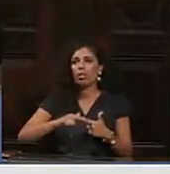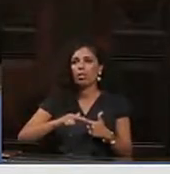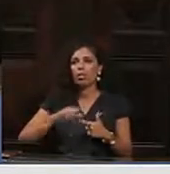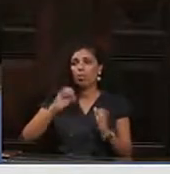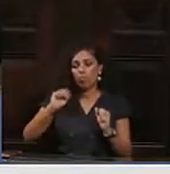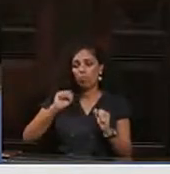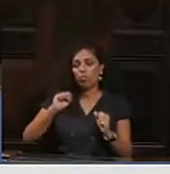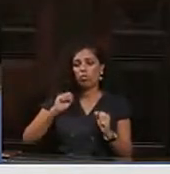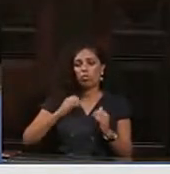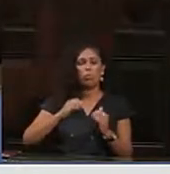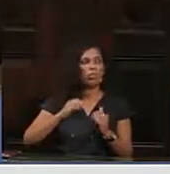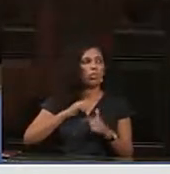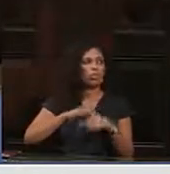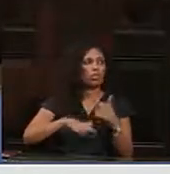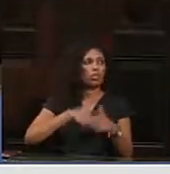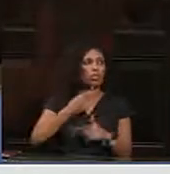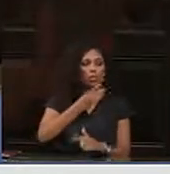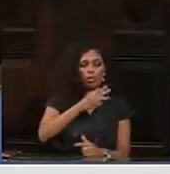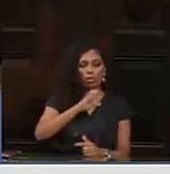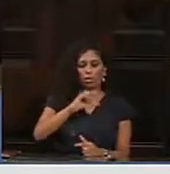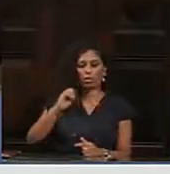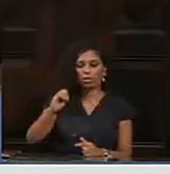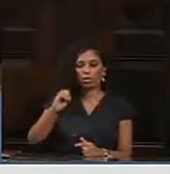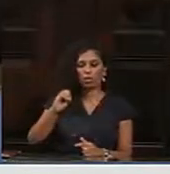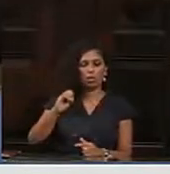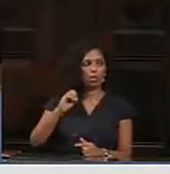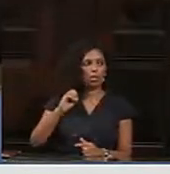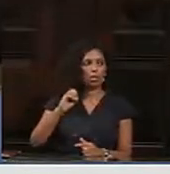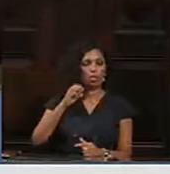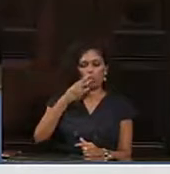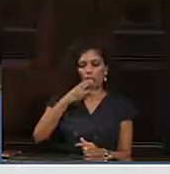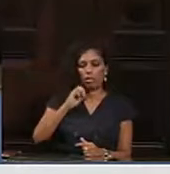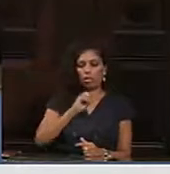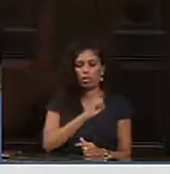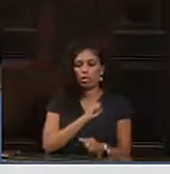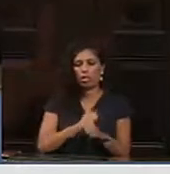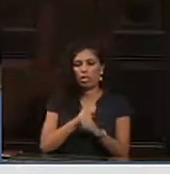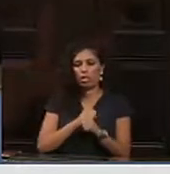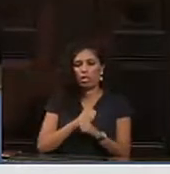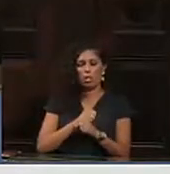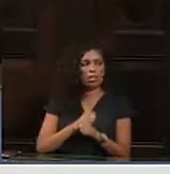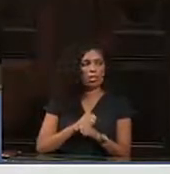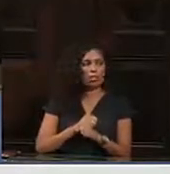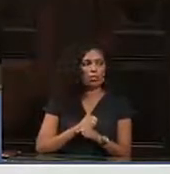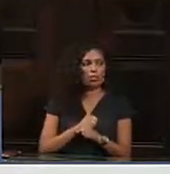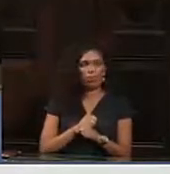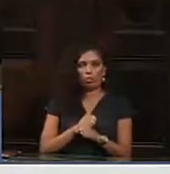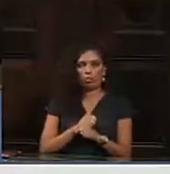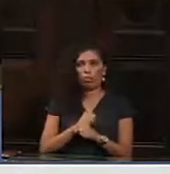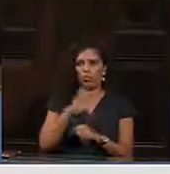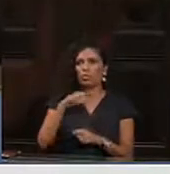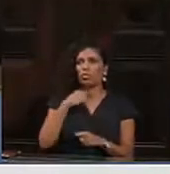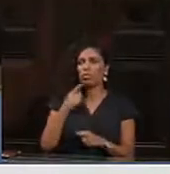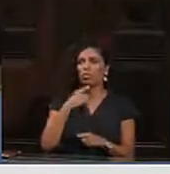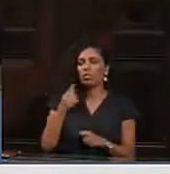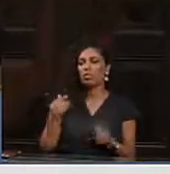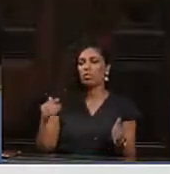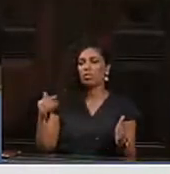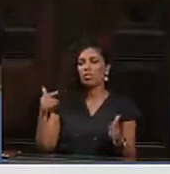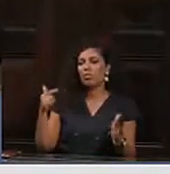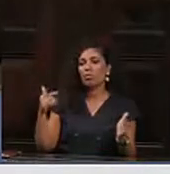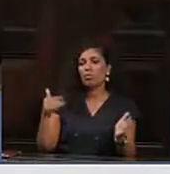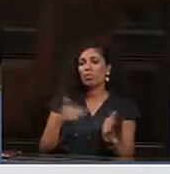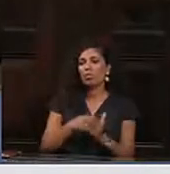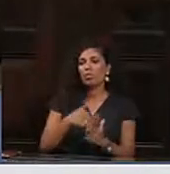anos, né, da corporação, não chega a 20. Aí coloca mais 500 policiais. Nada contra os